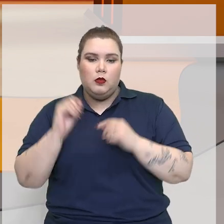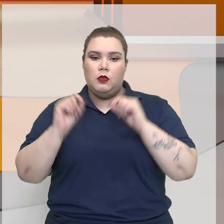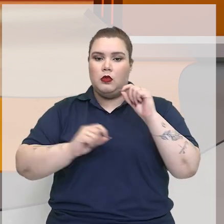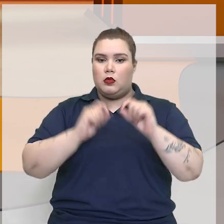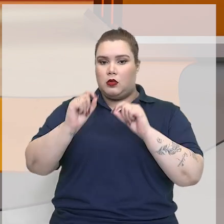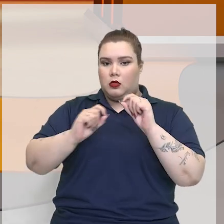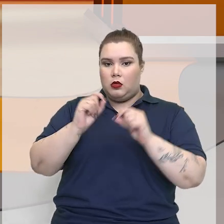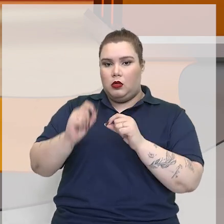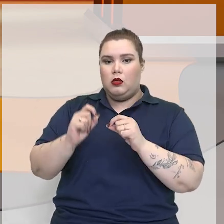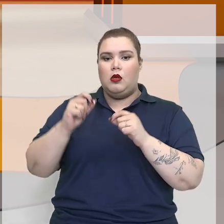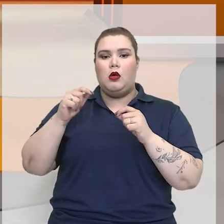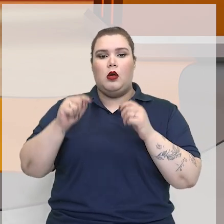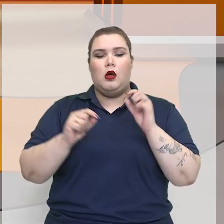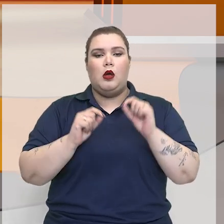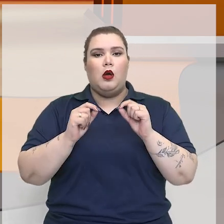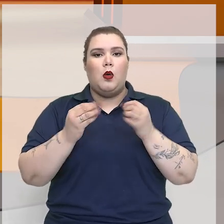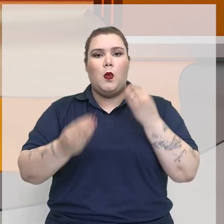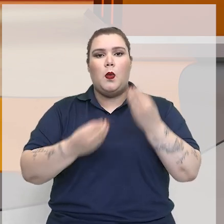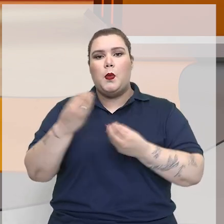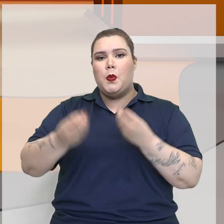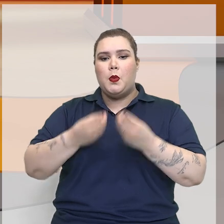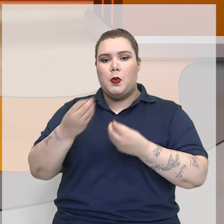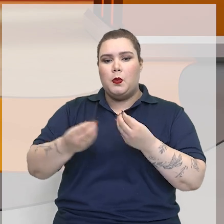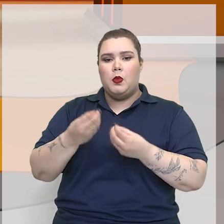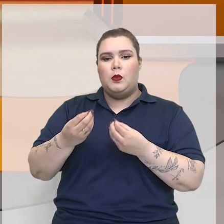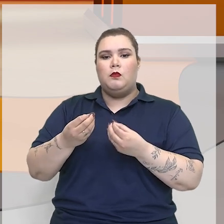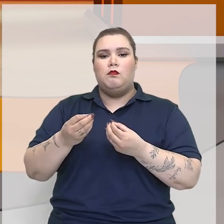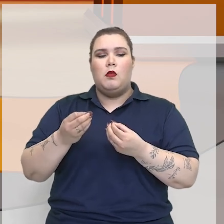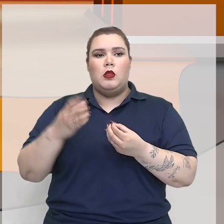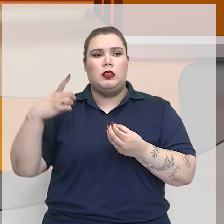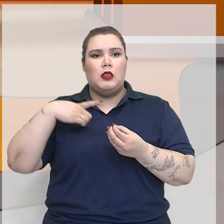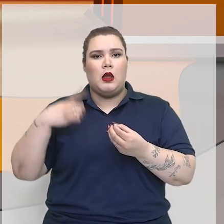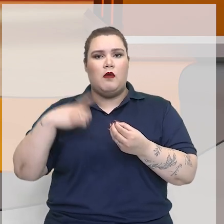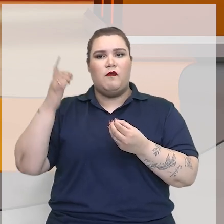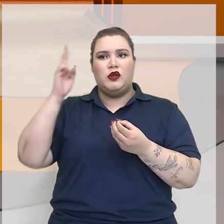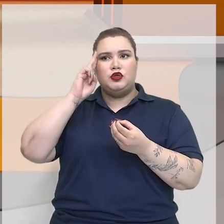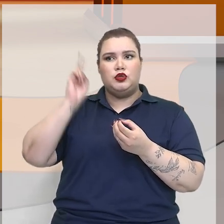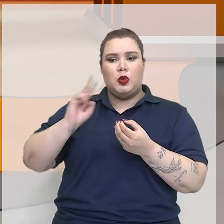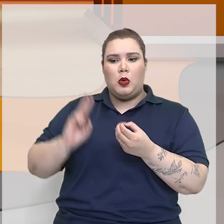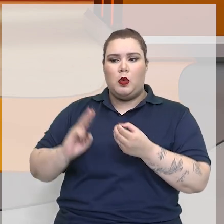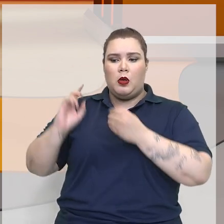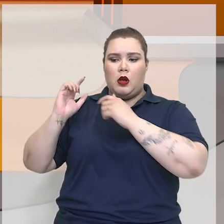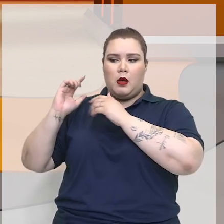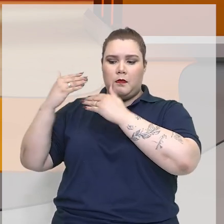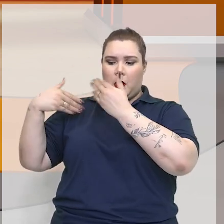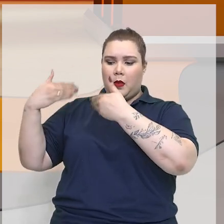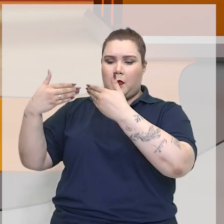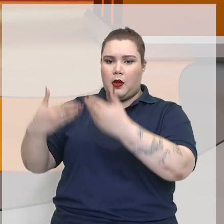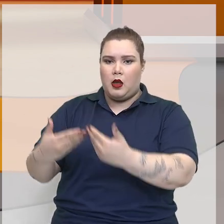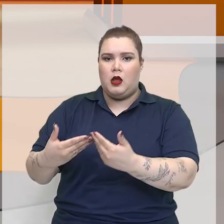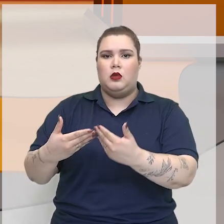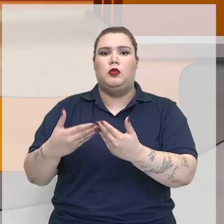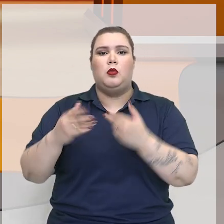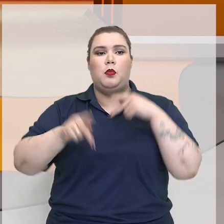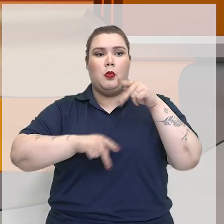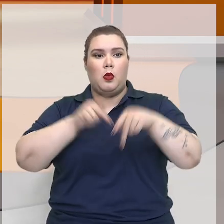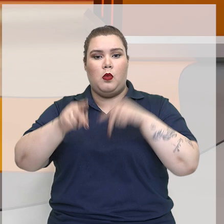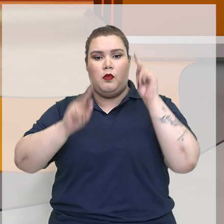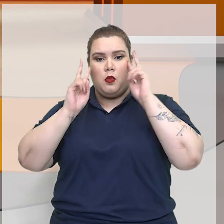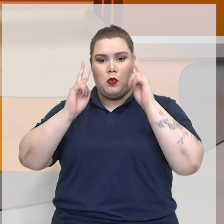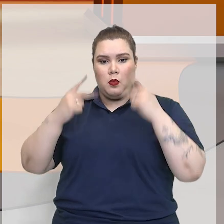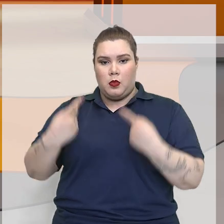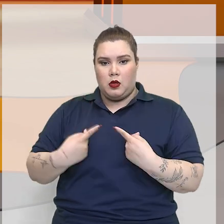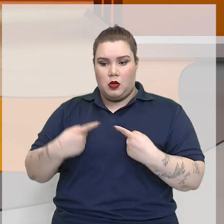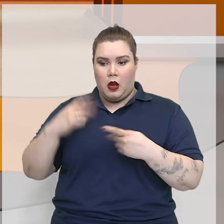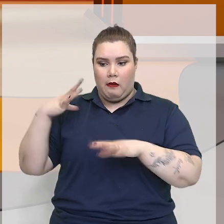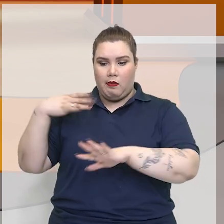justamente, né, os caminhos que nos trouxeram, né, os caminhos da civilização humana que nos trouxeram